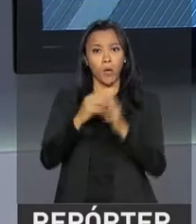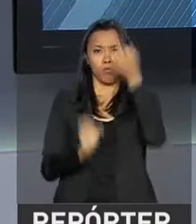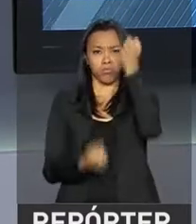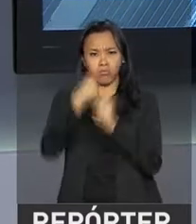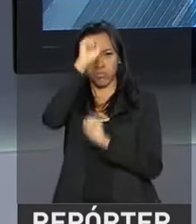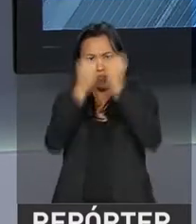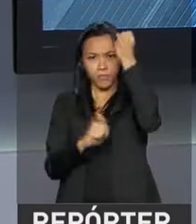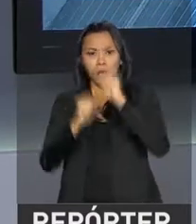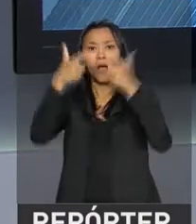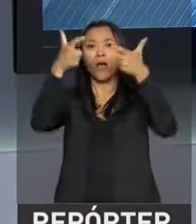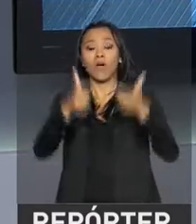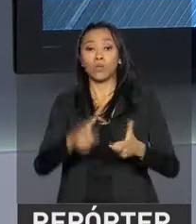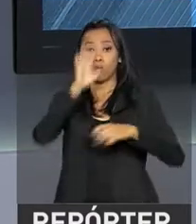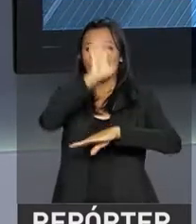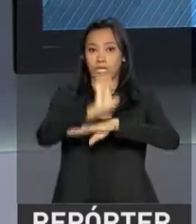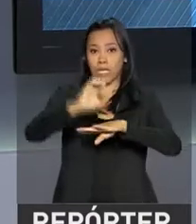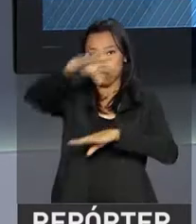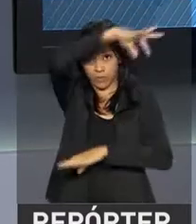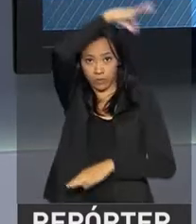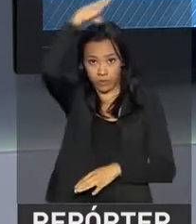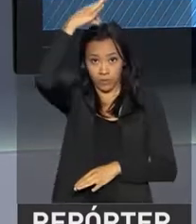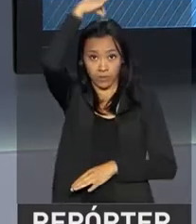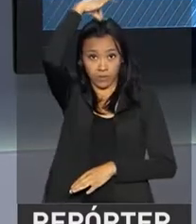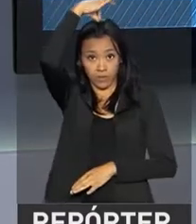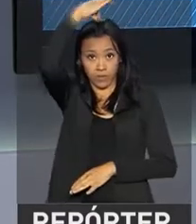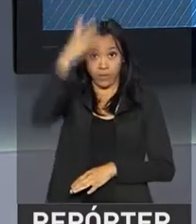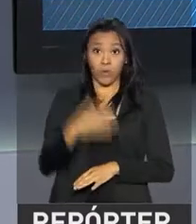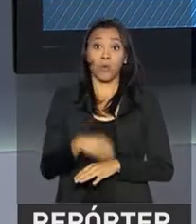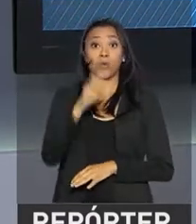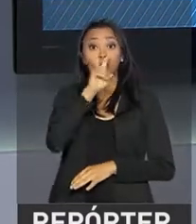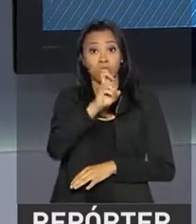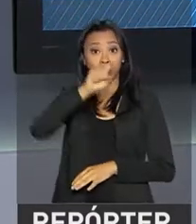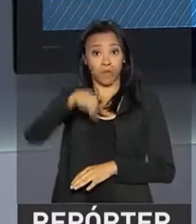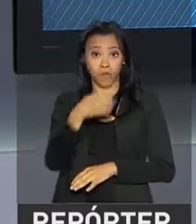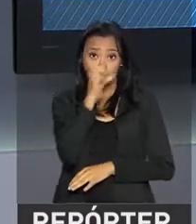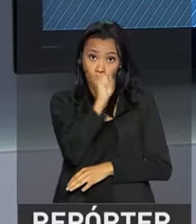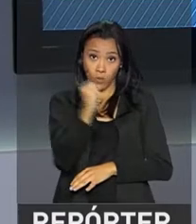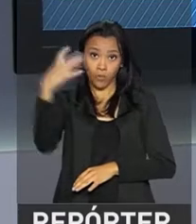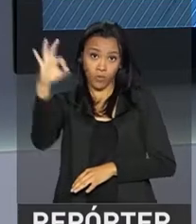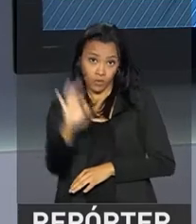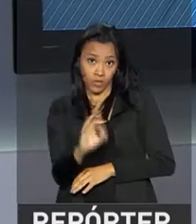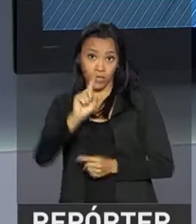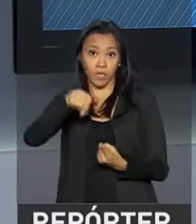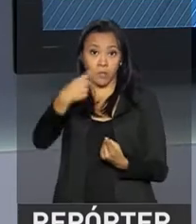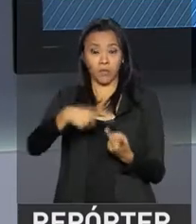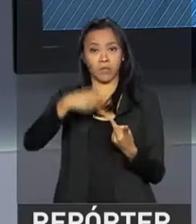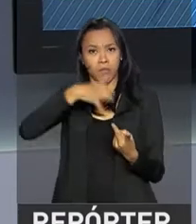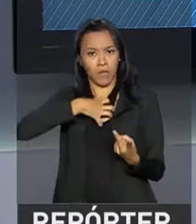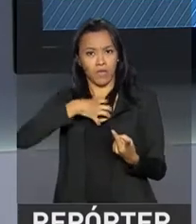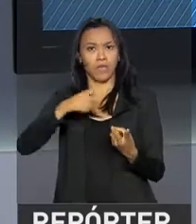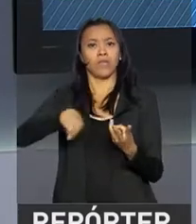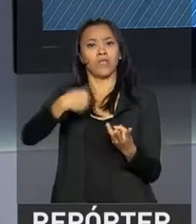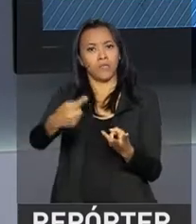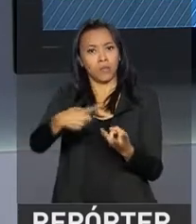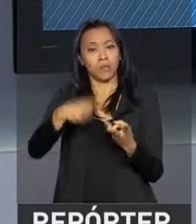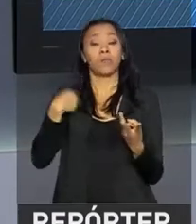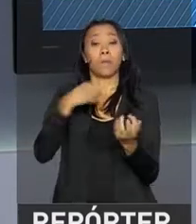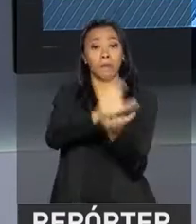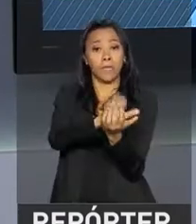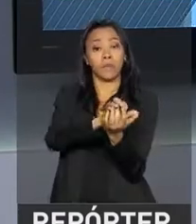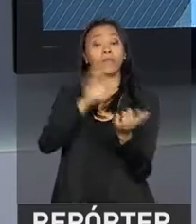santo com alta de 5,8 por cento na sequência com destaque vem à bahia e depois pernambuco e minas